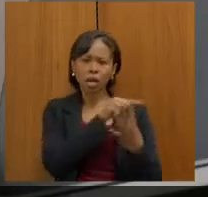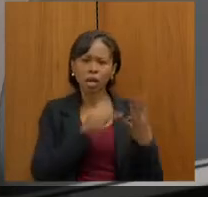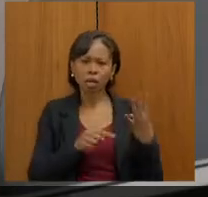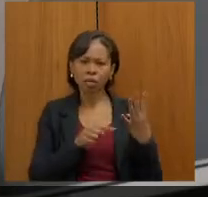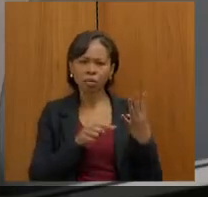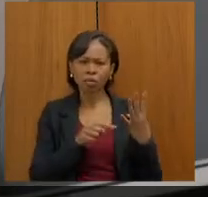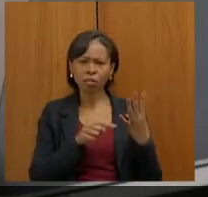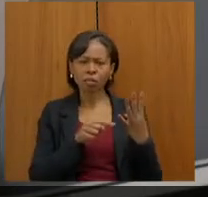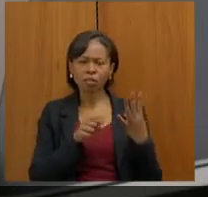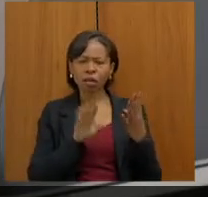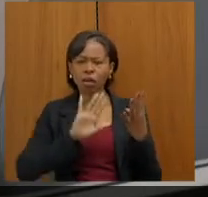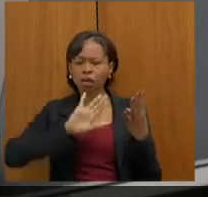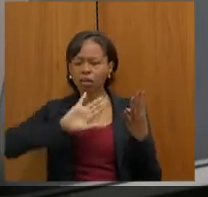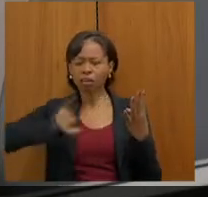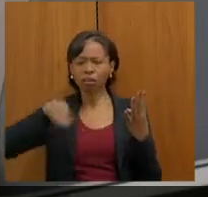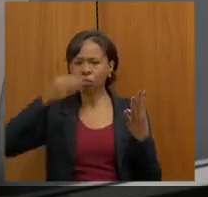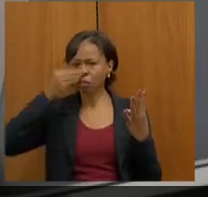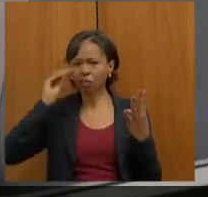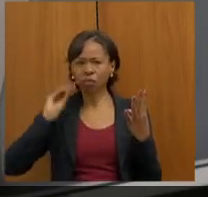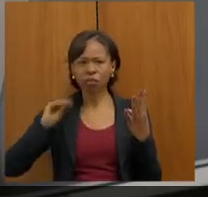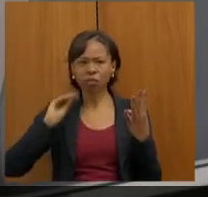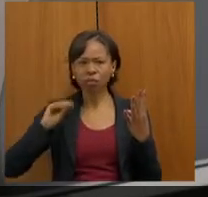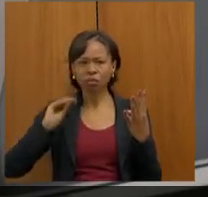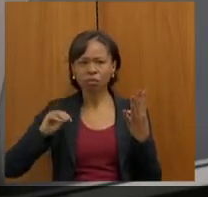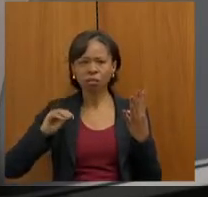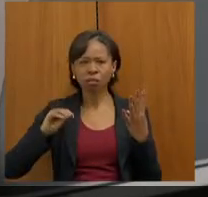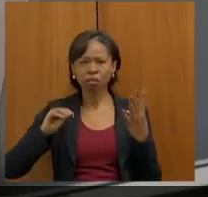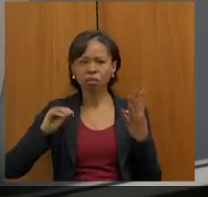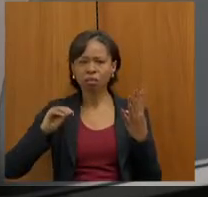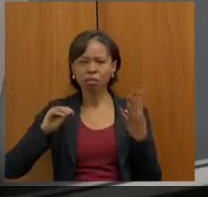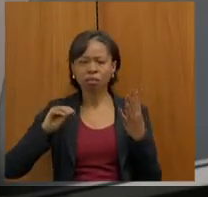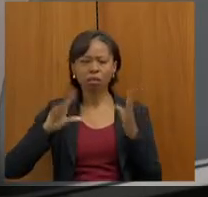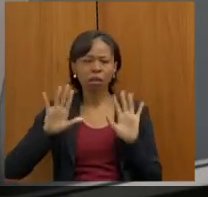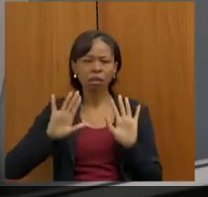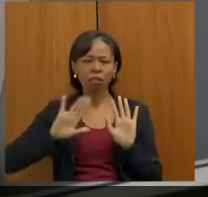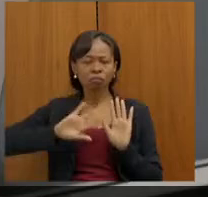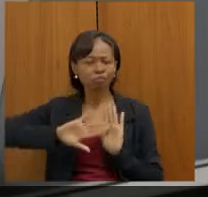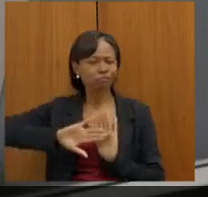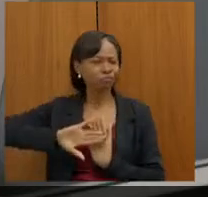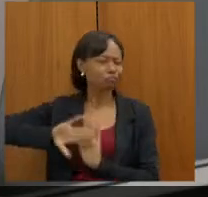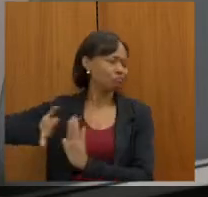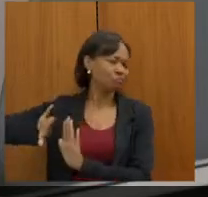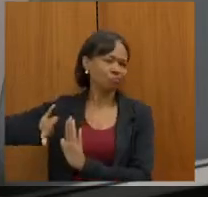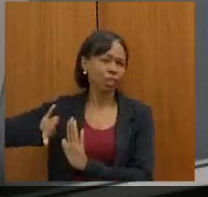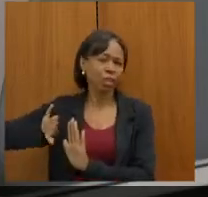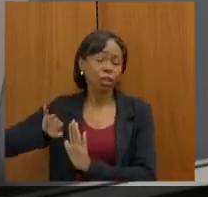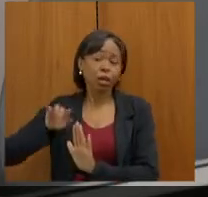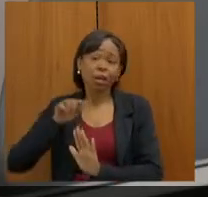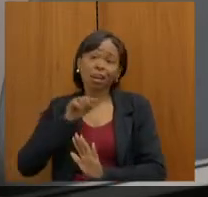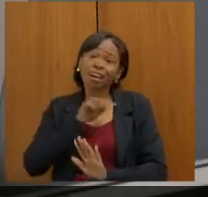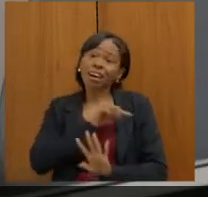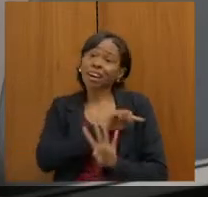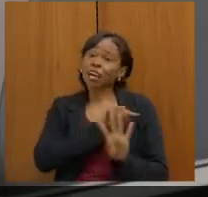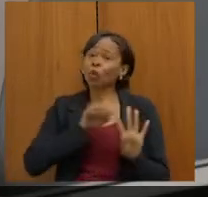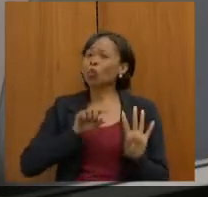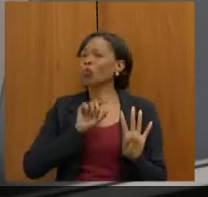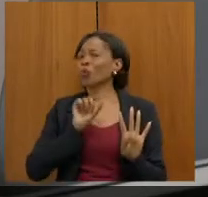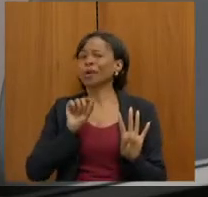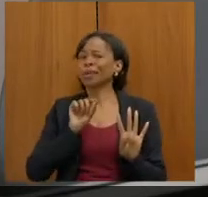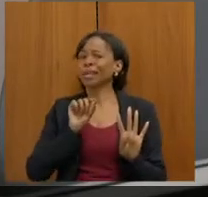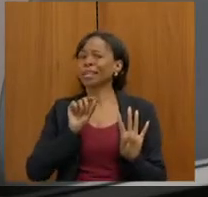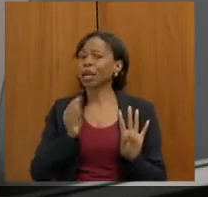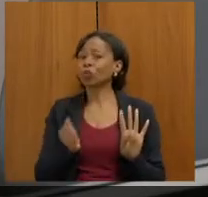escolhe invisibilizar que ele pro de deixar aquele problema de lado ele escolhe tá do lado do autor e por